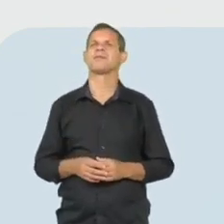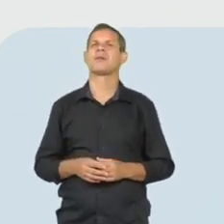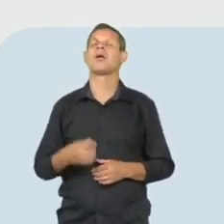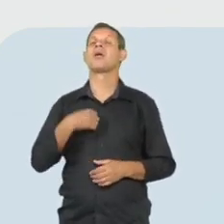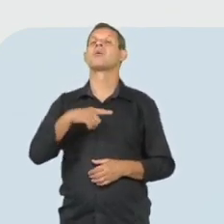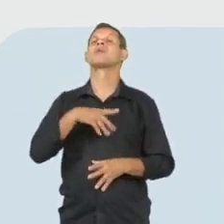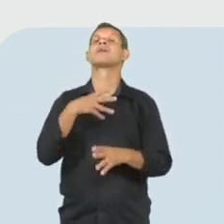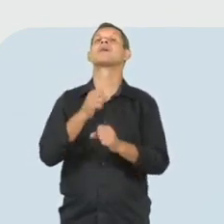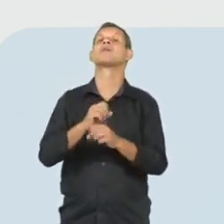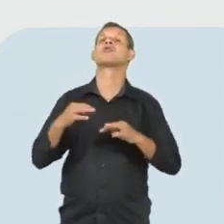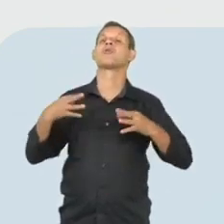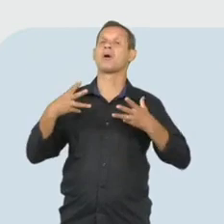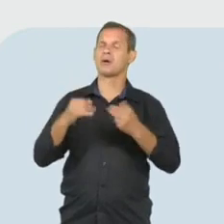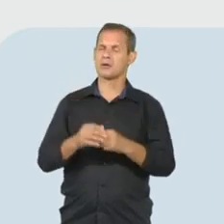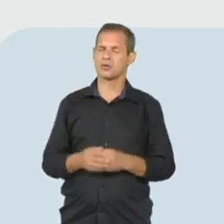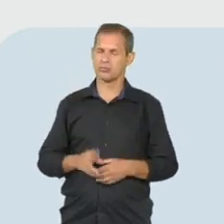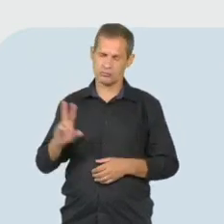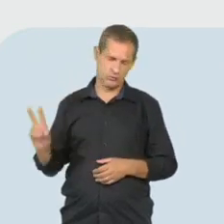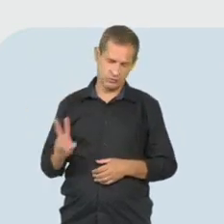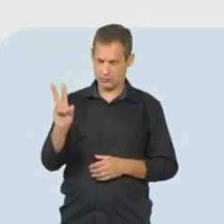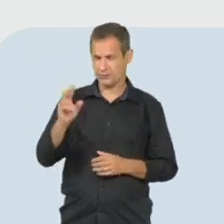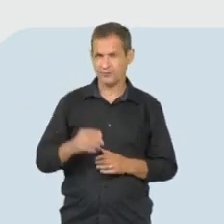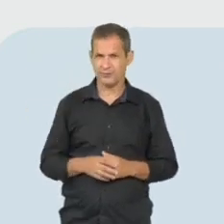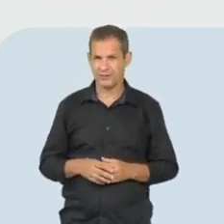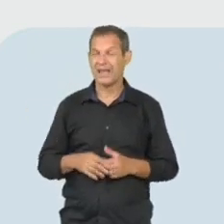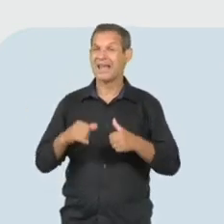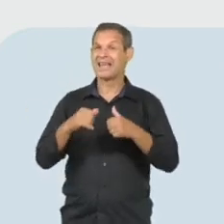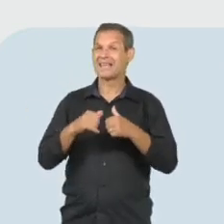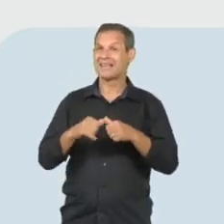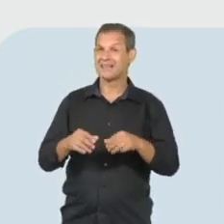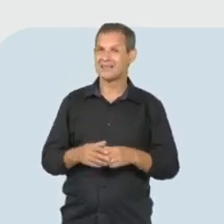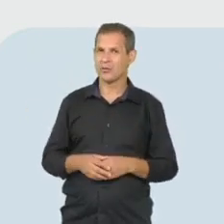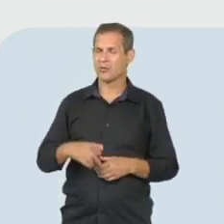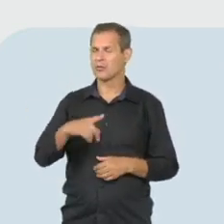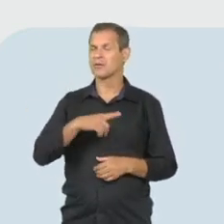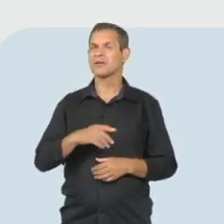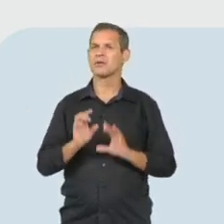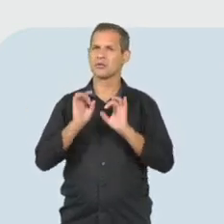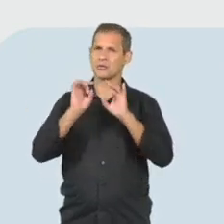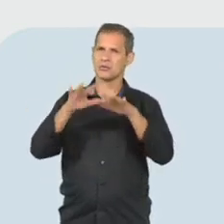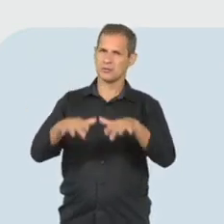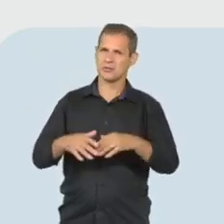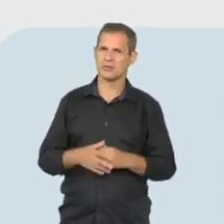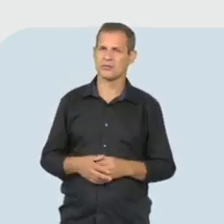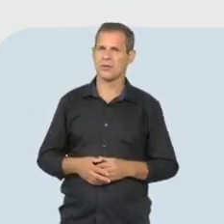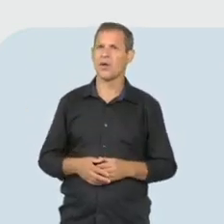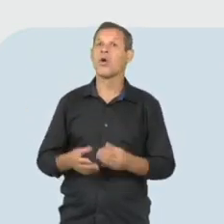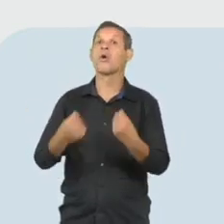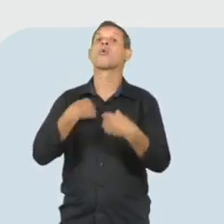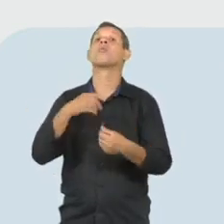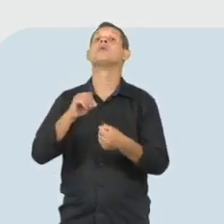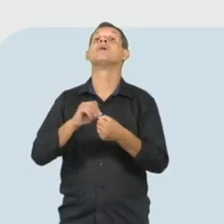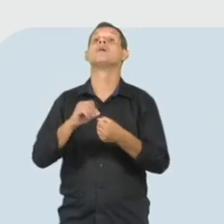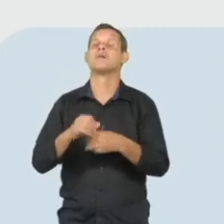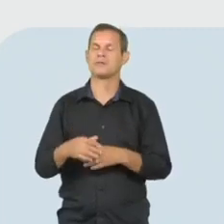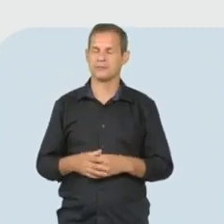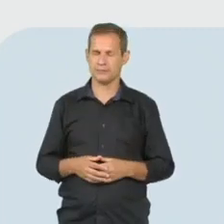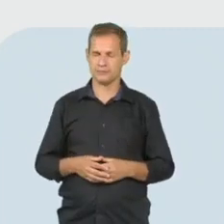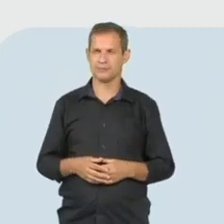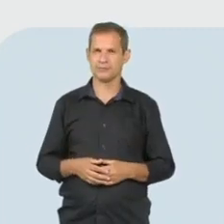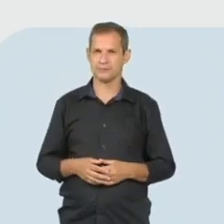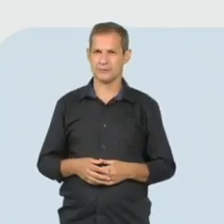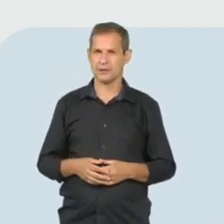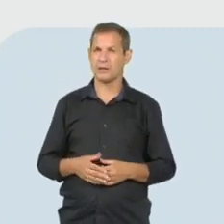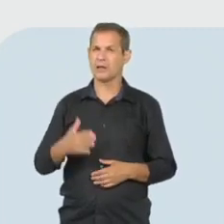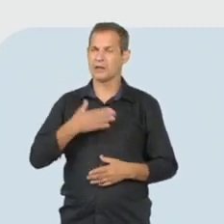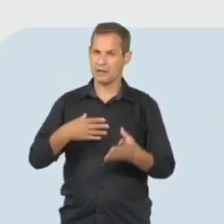tenho que somar todos os outros valores que são referentes ao que sobra aqui. E como que eu faço isso? Na